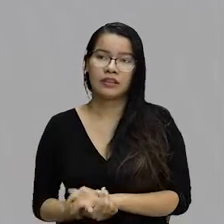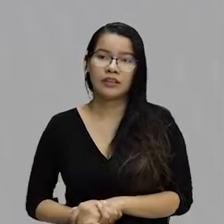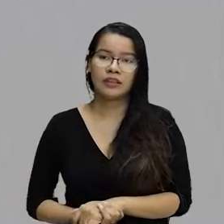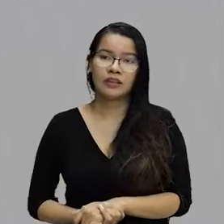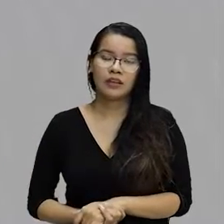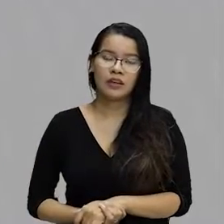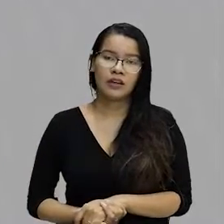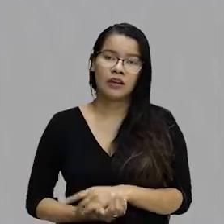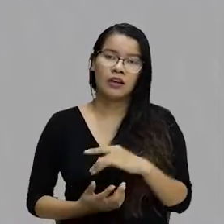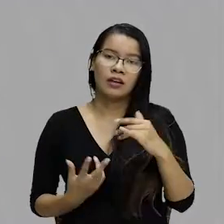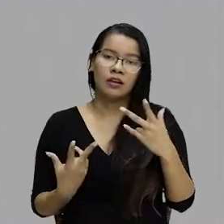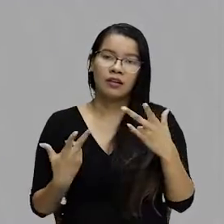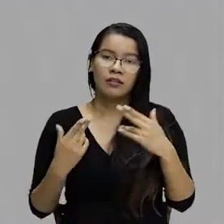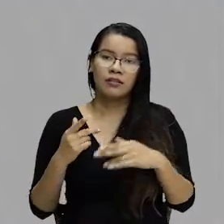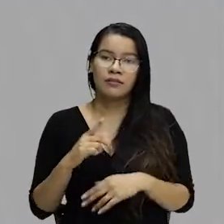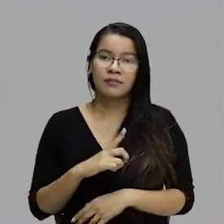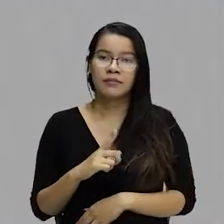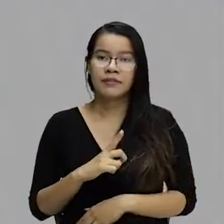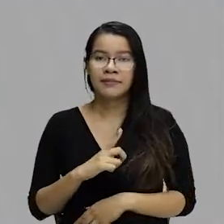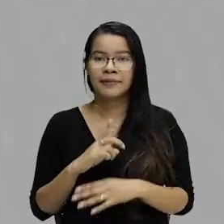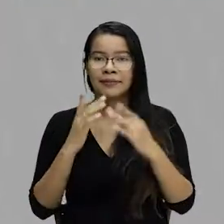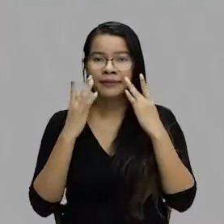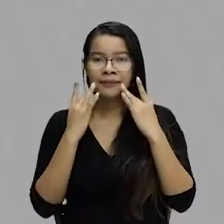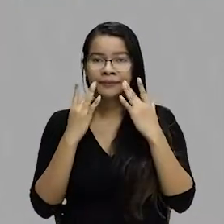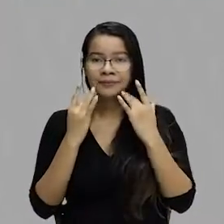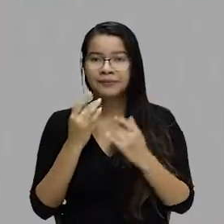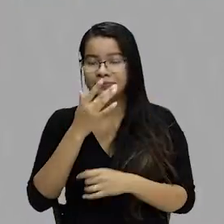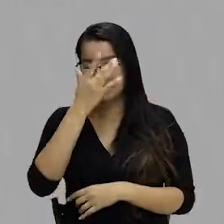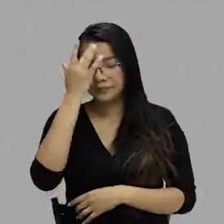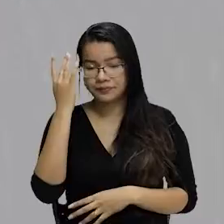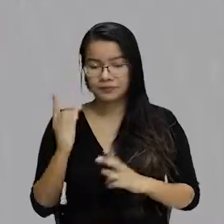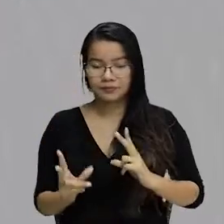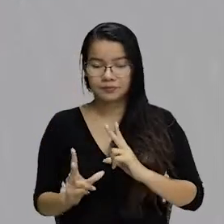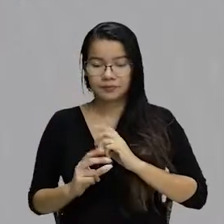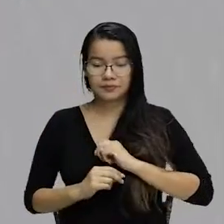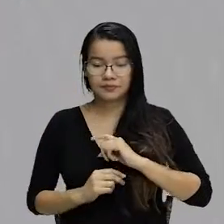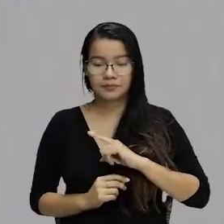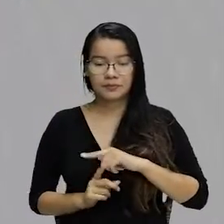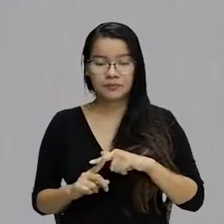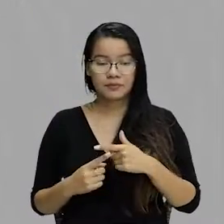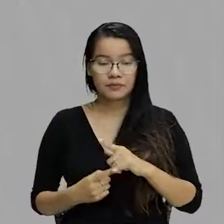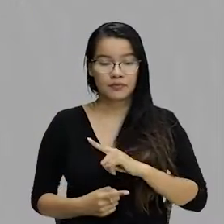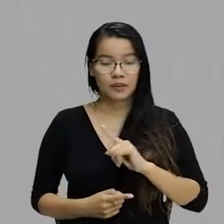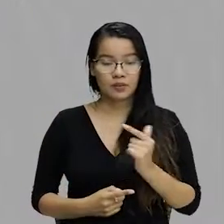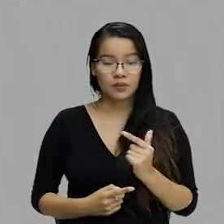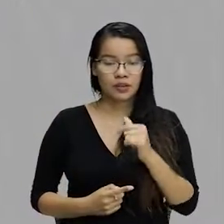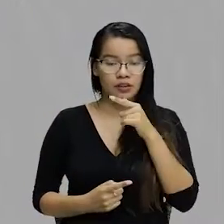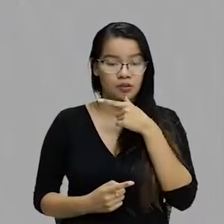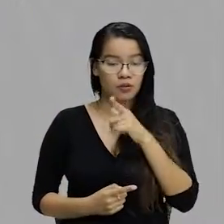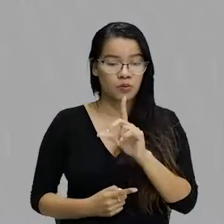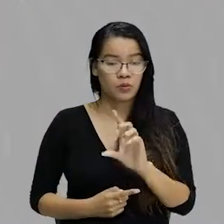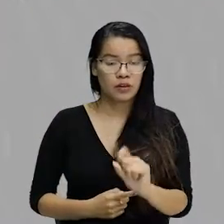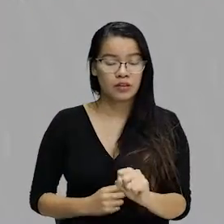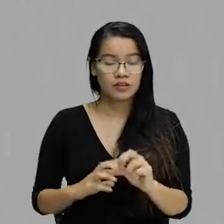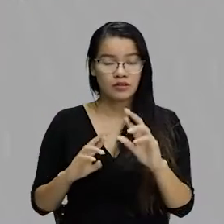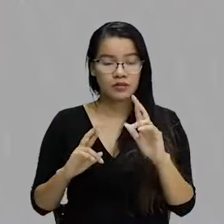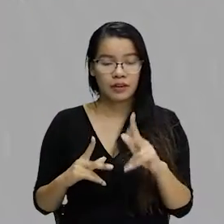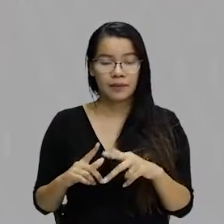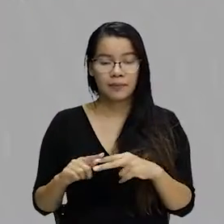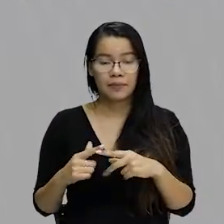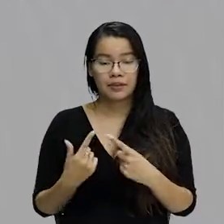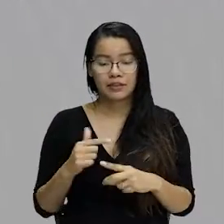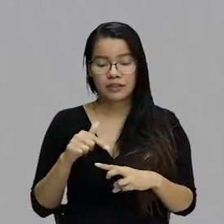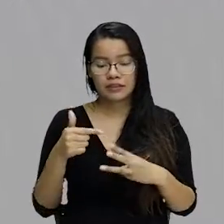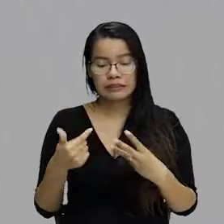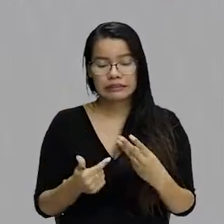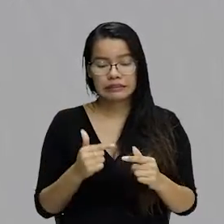streaming, apesar de você ter atores, há uma linguagem diferenciada. Mas as três trabalham com o processo de